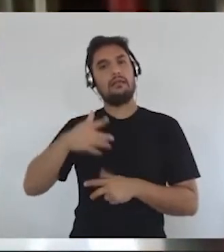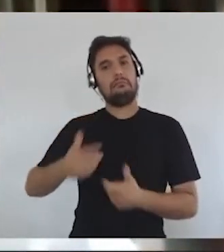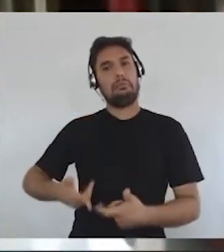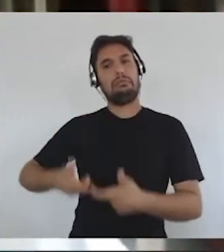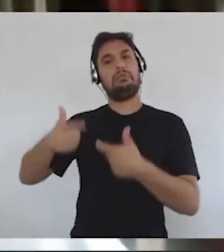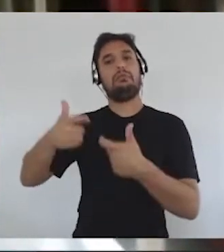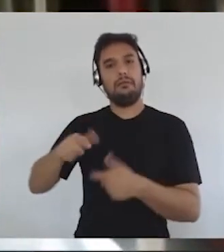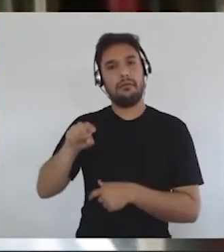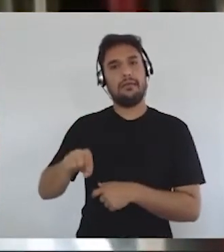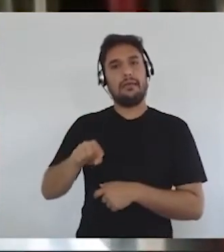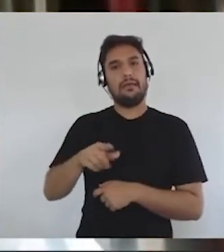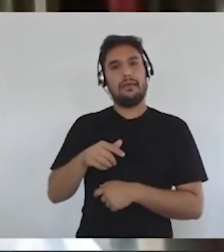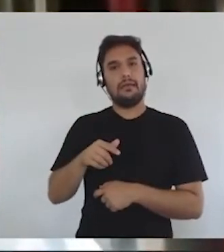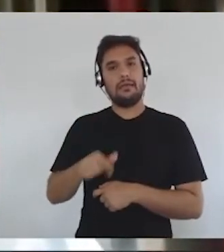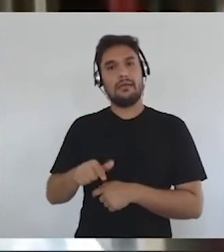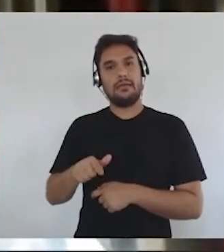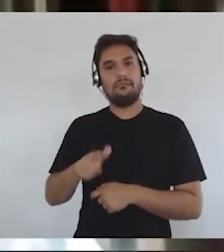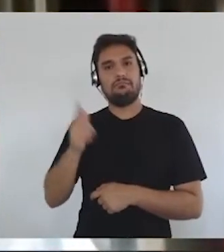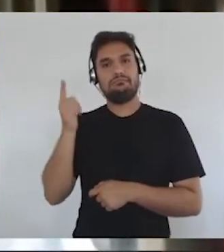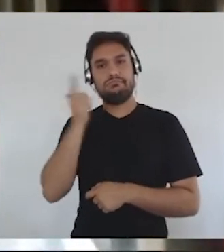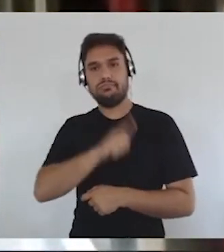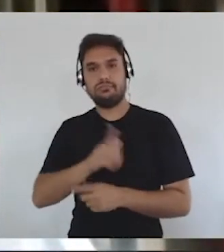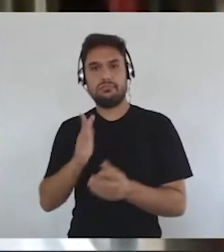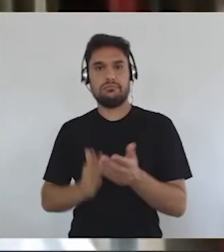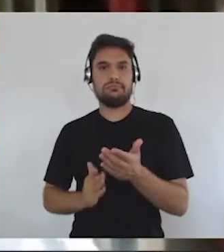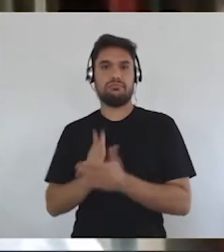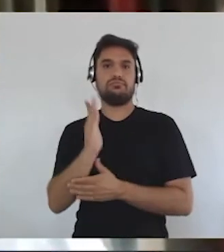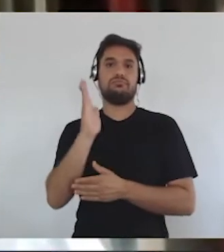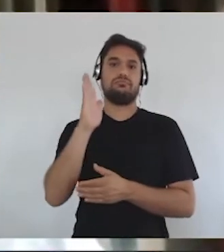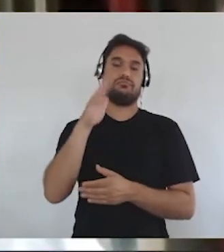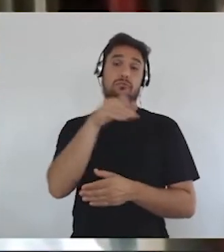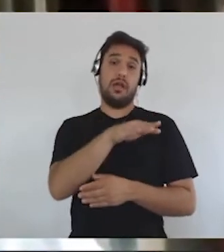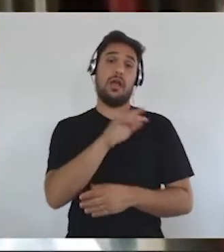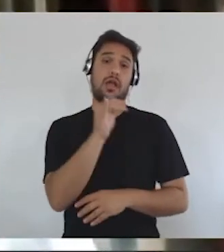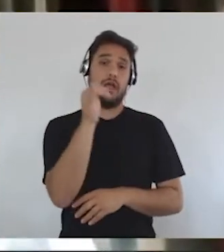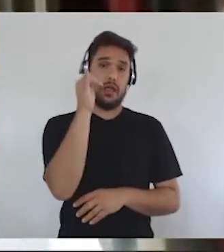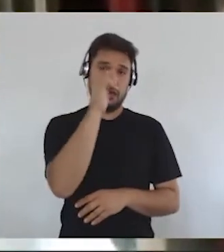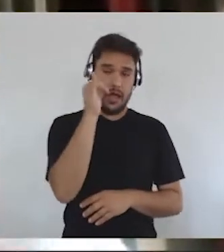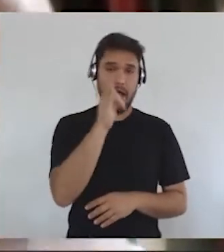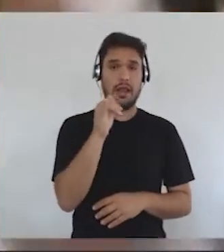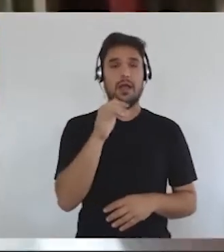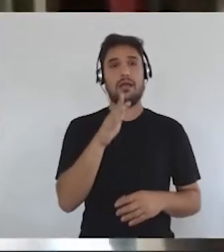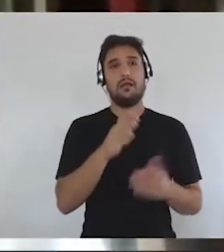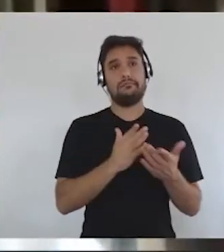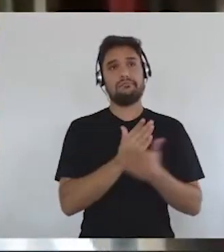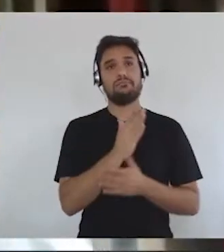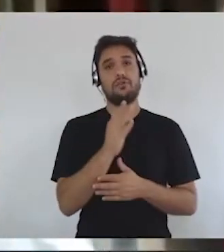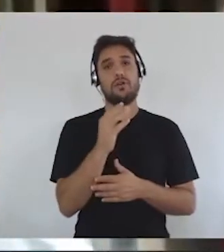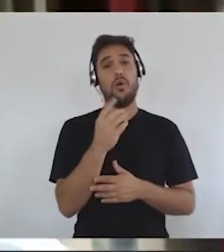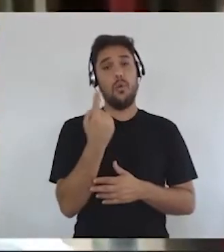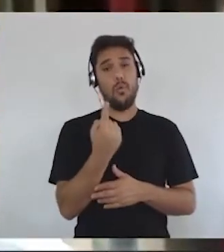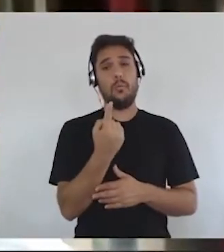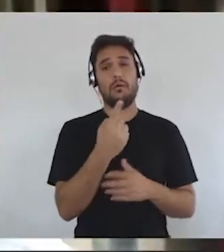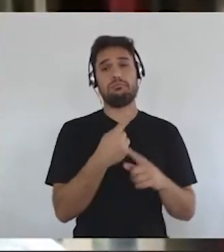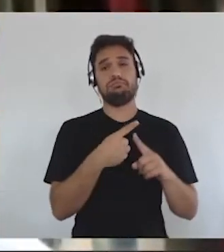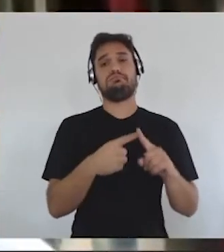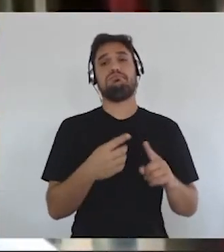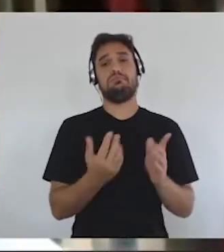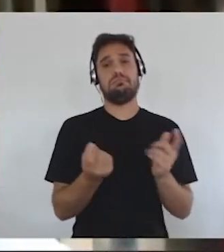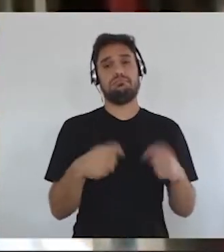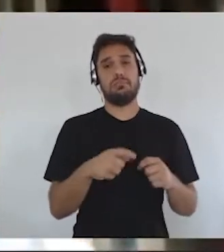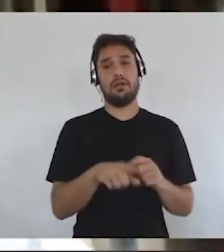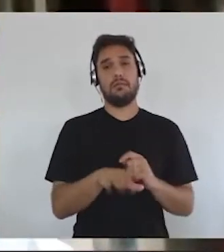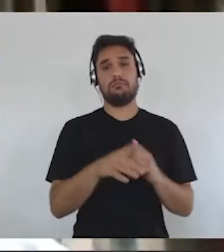uma pequena margem de votos na Corte de Cassação italiana, em que a Corte entendeu que pelo menos uma exceção deveria ter a teoria